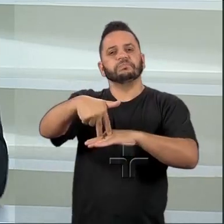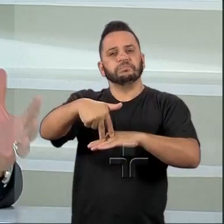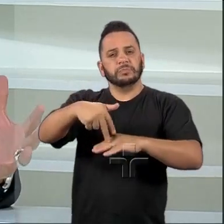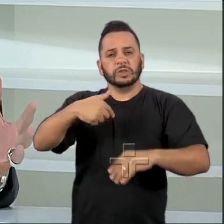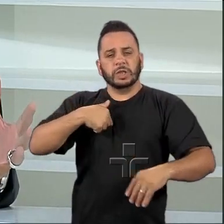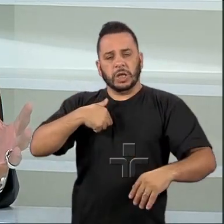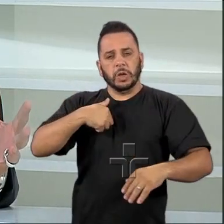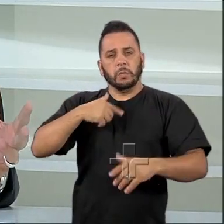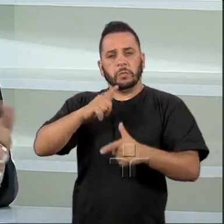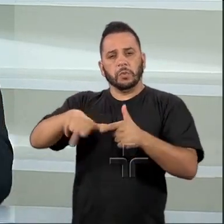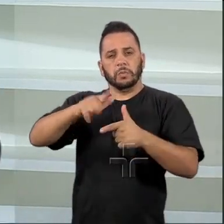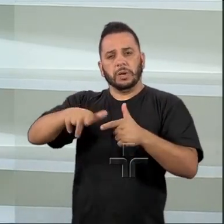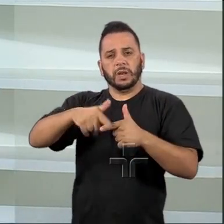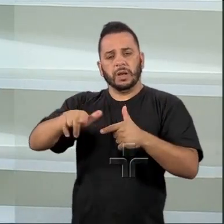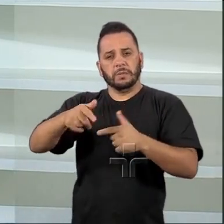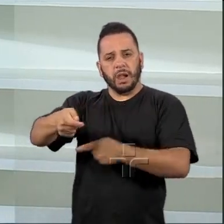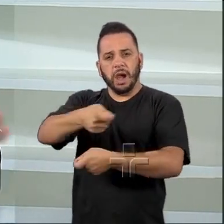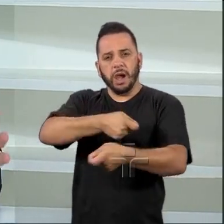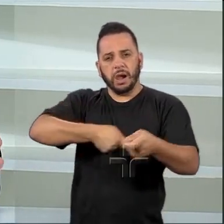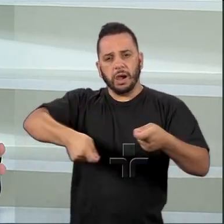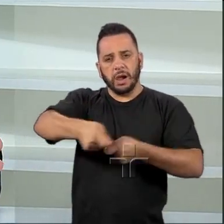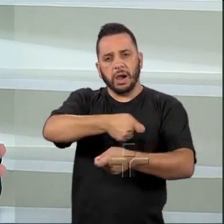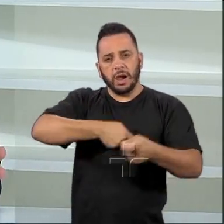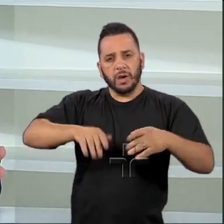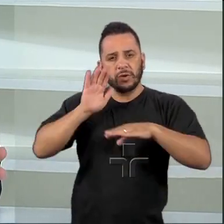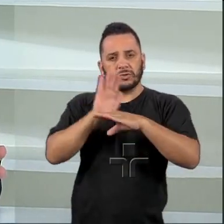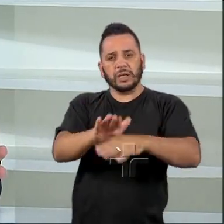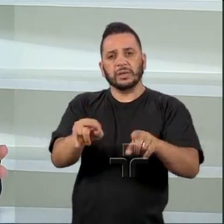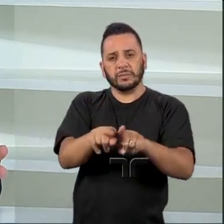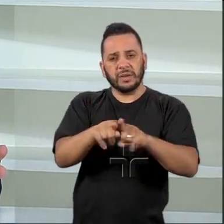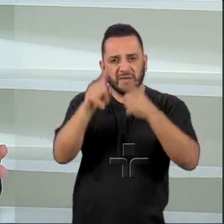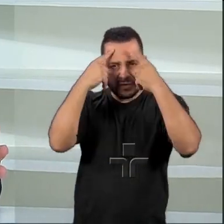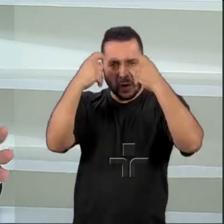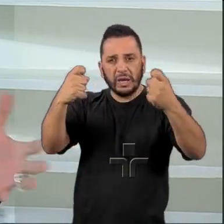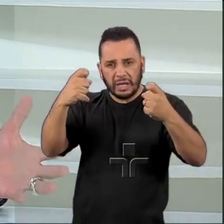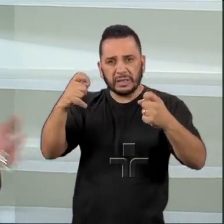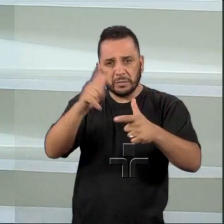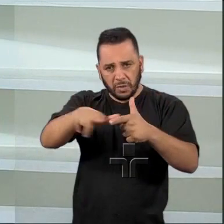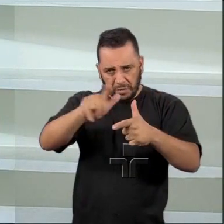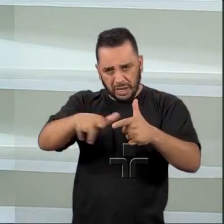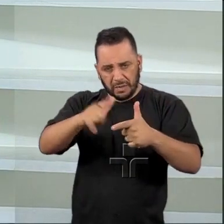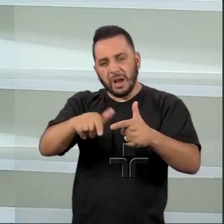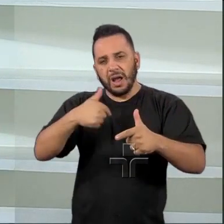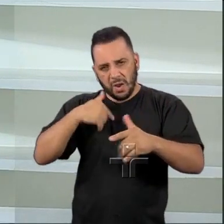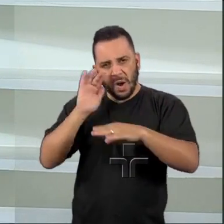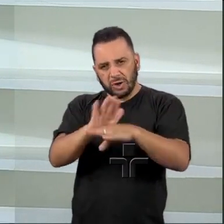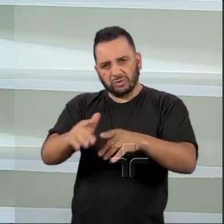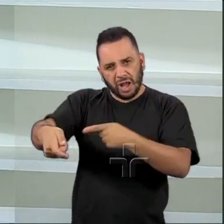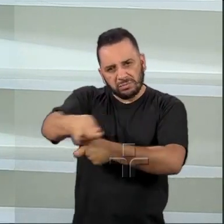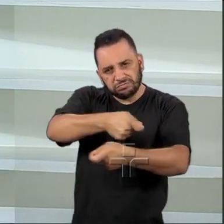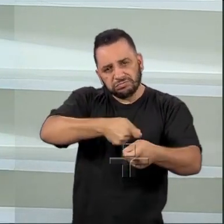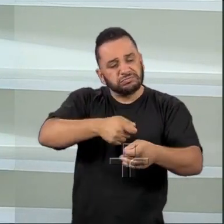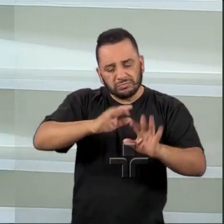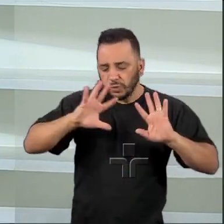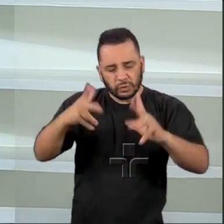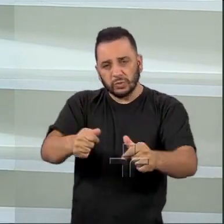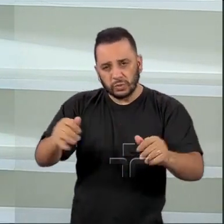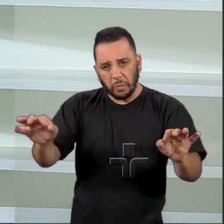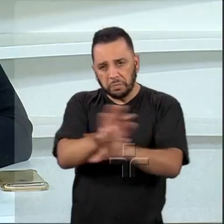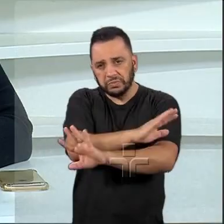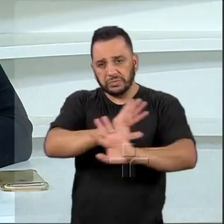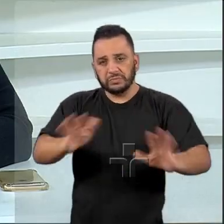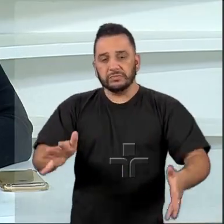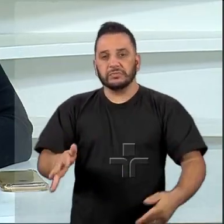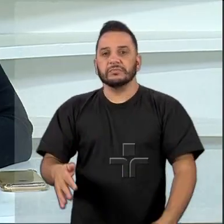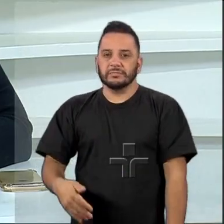resolver o problema da economia e vou resolver o problema da violência nas cidades. E não é à toa que eu fico me perguntando,